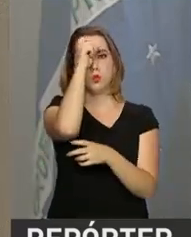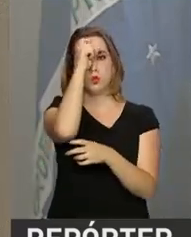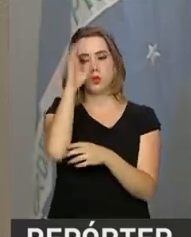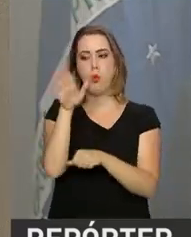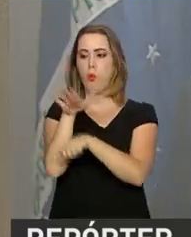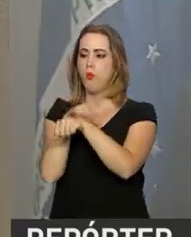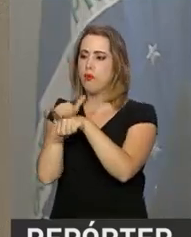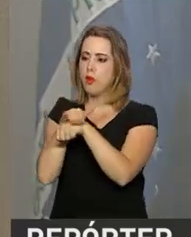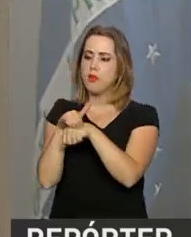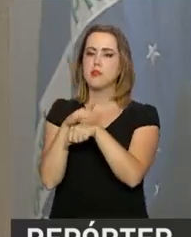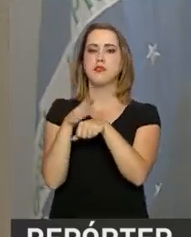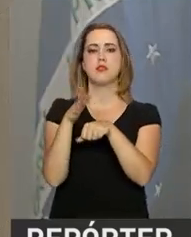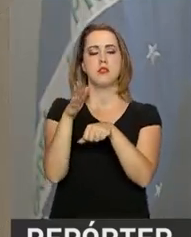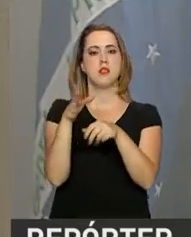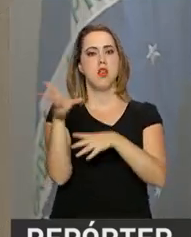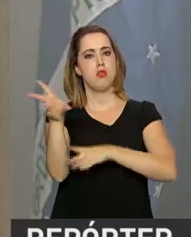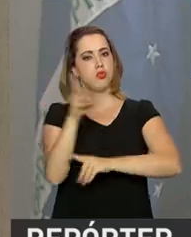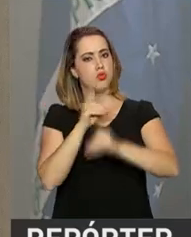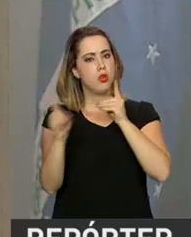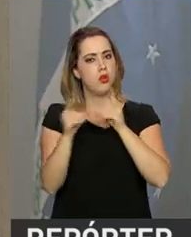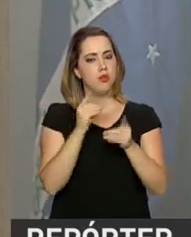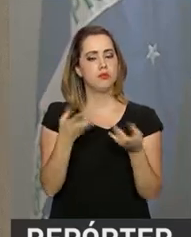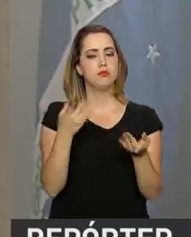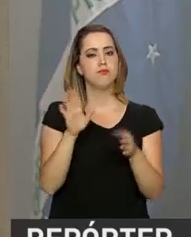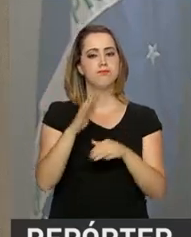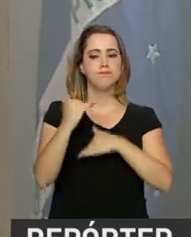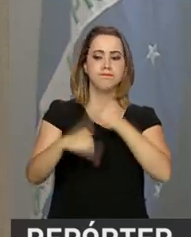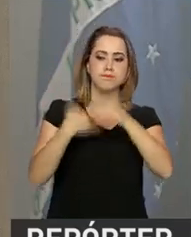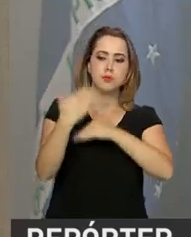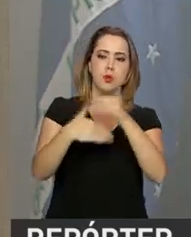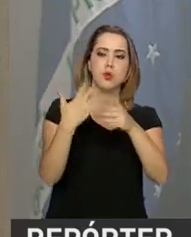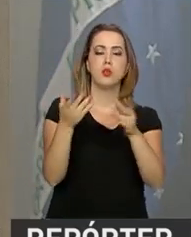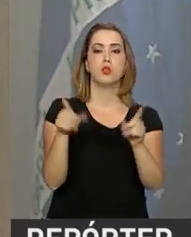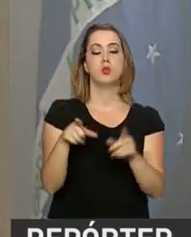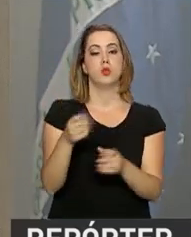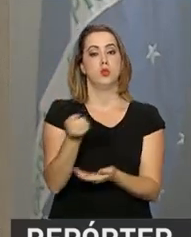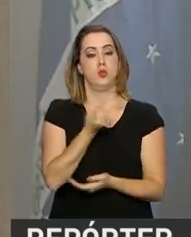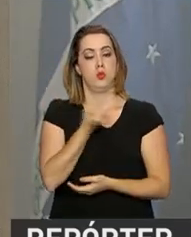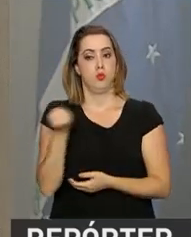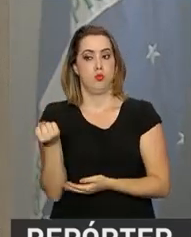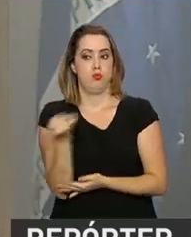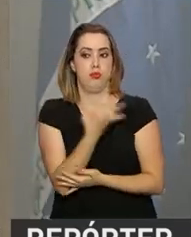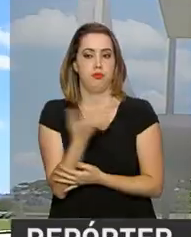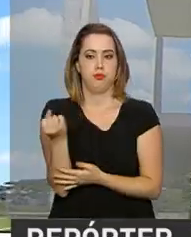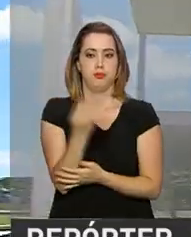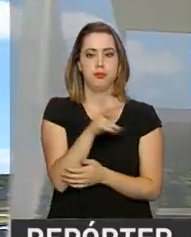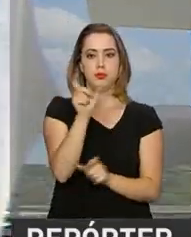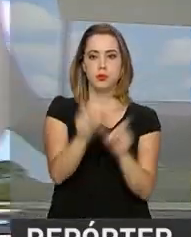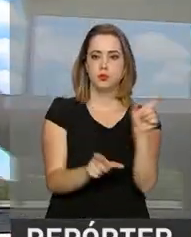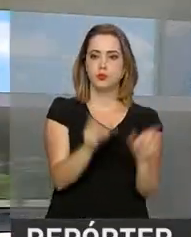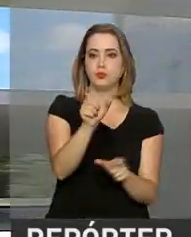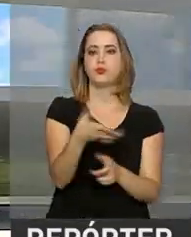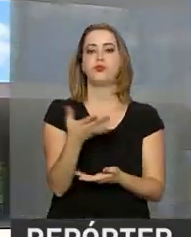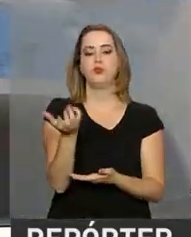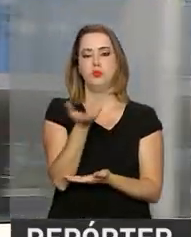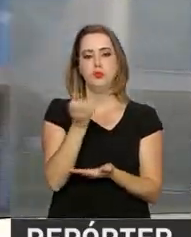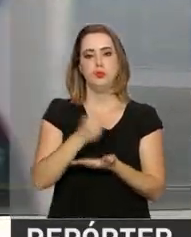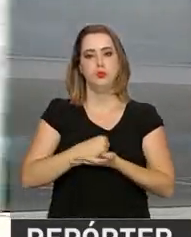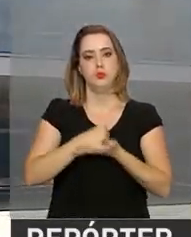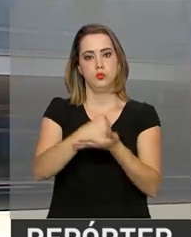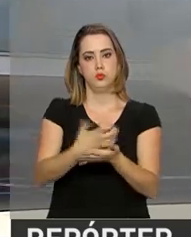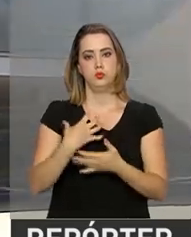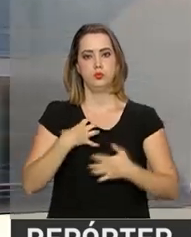Conversem né que se dialoguem para construirmos mais n de doadores no no país O governo Tem tomado